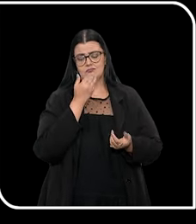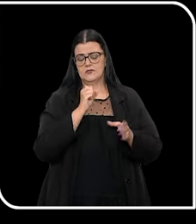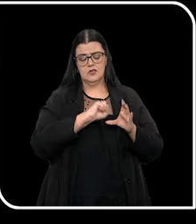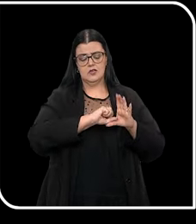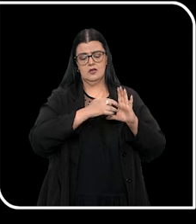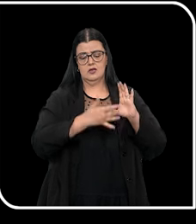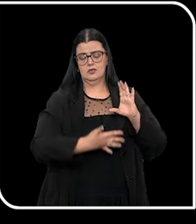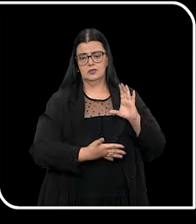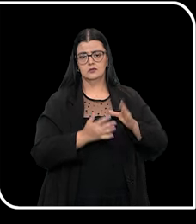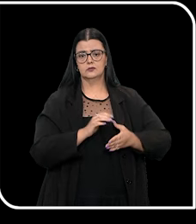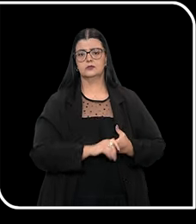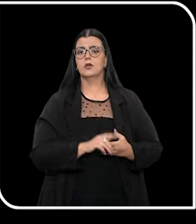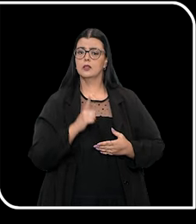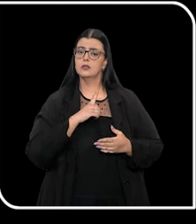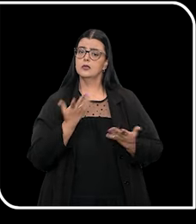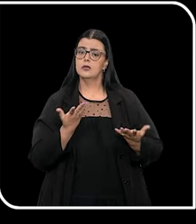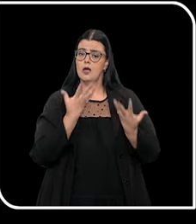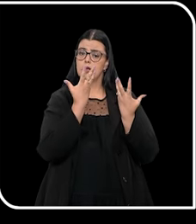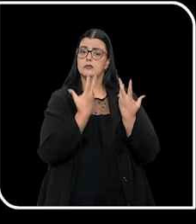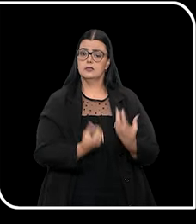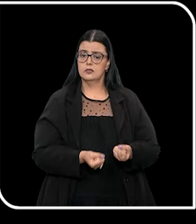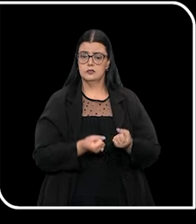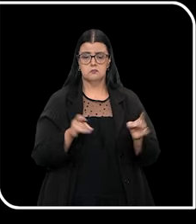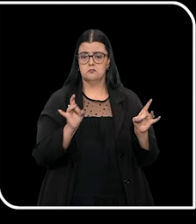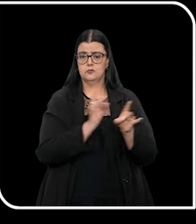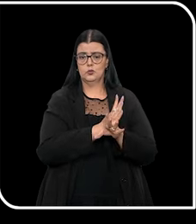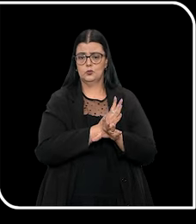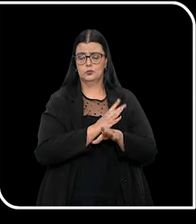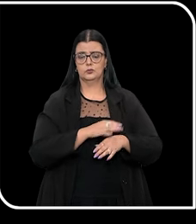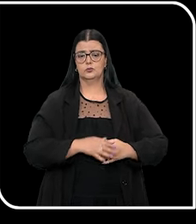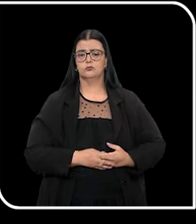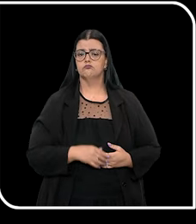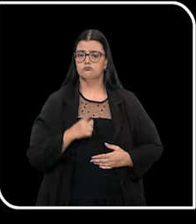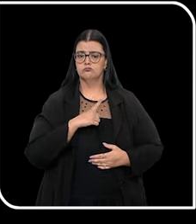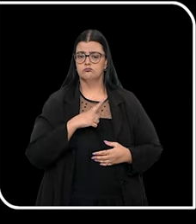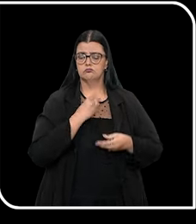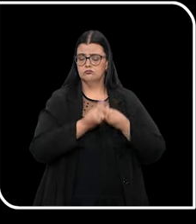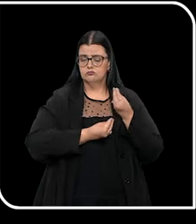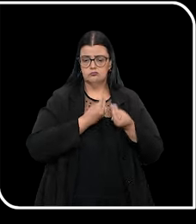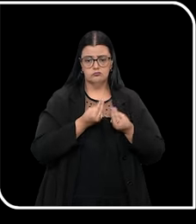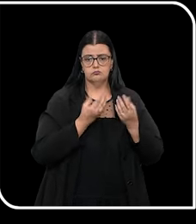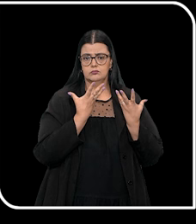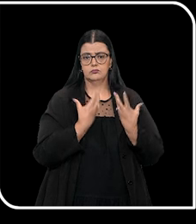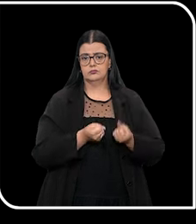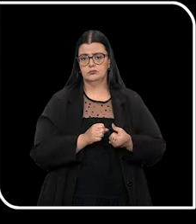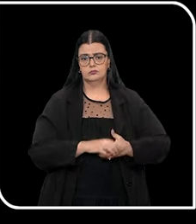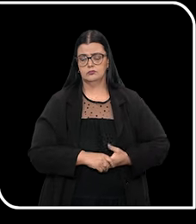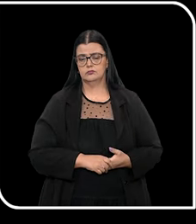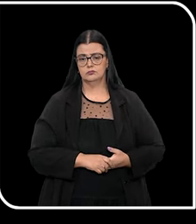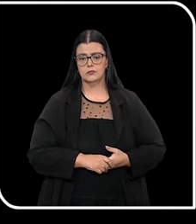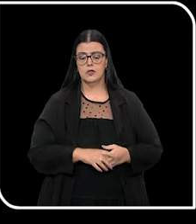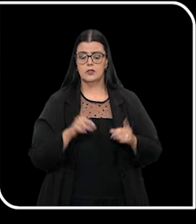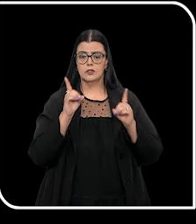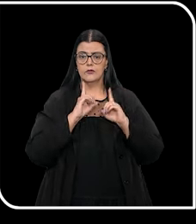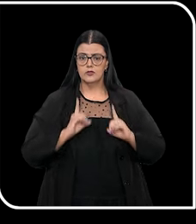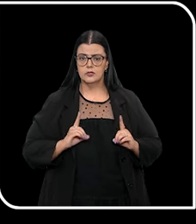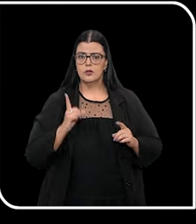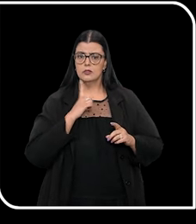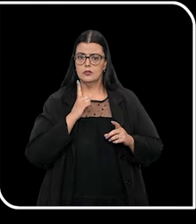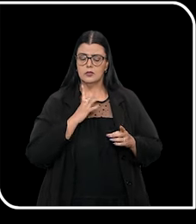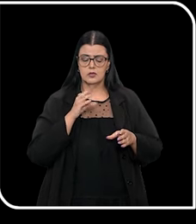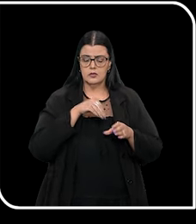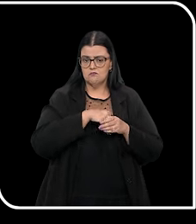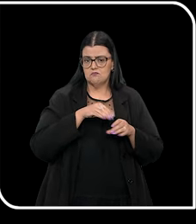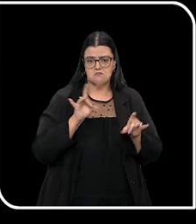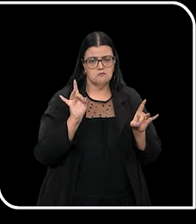as minhas características eu convivo com elas eu convivo com elas então deficiência é algo que se